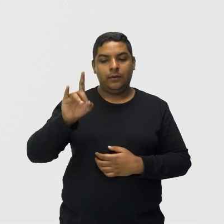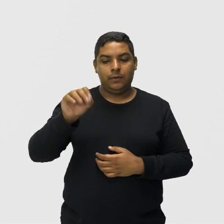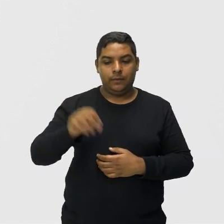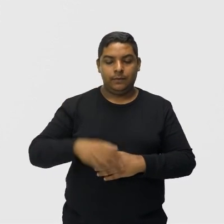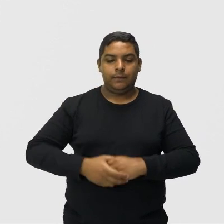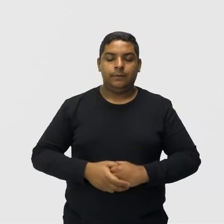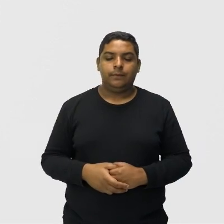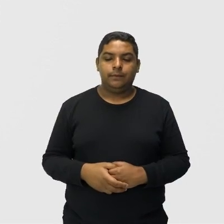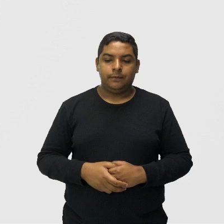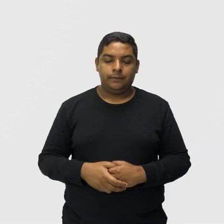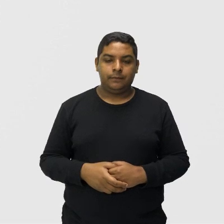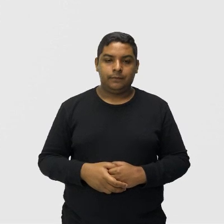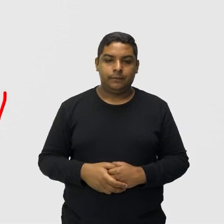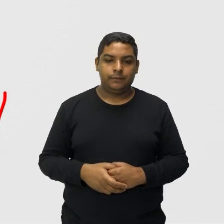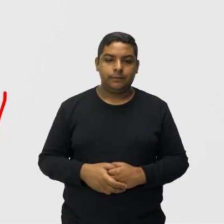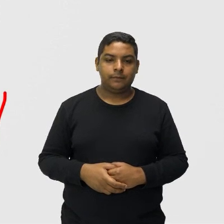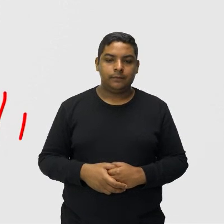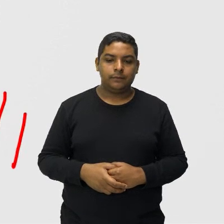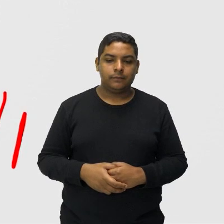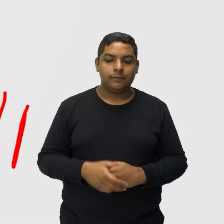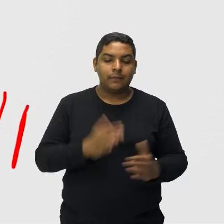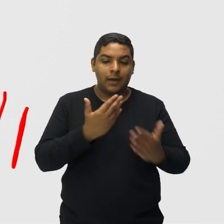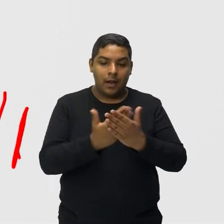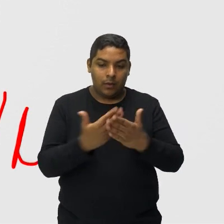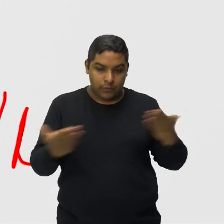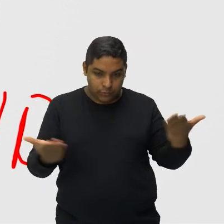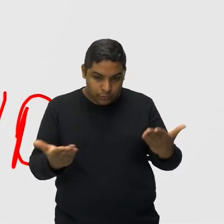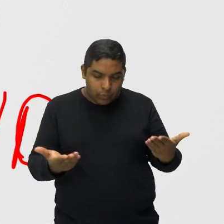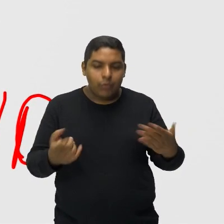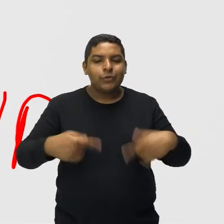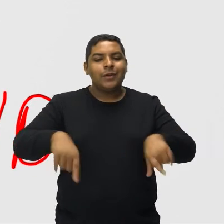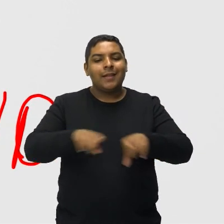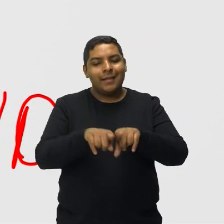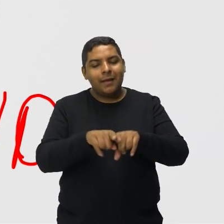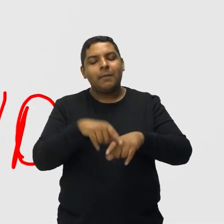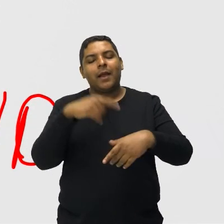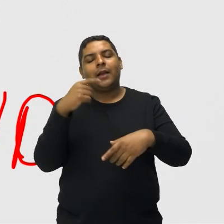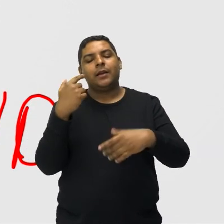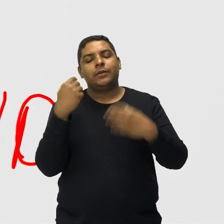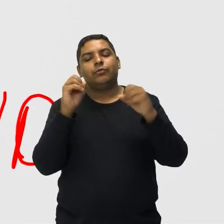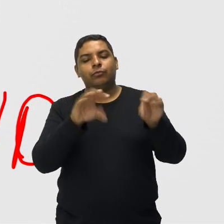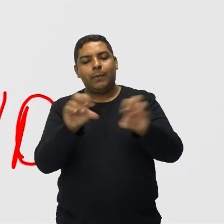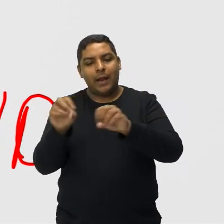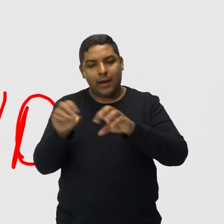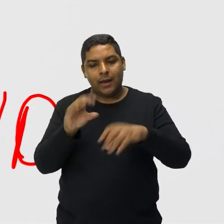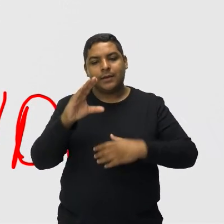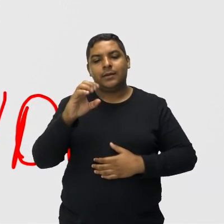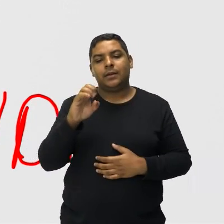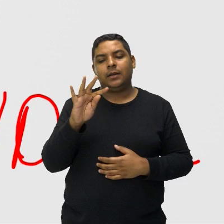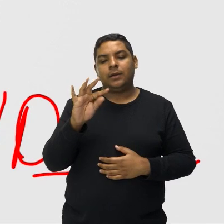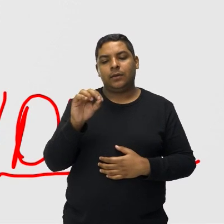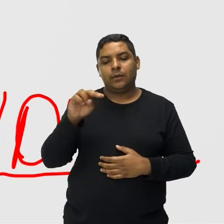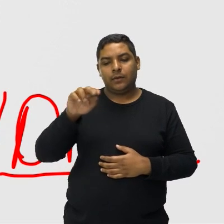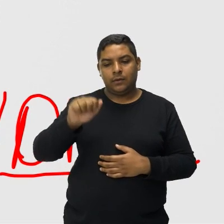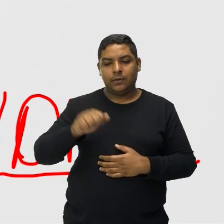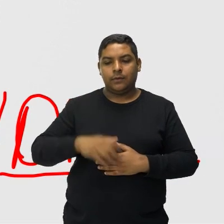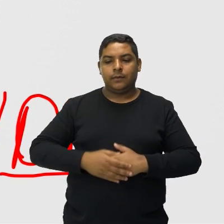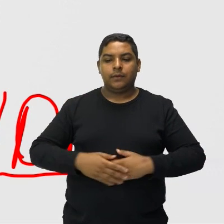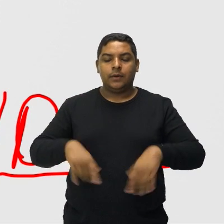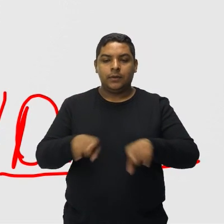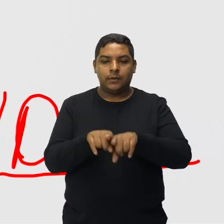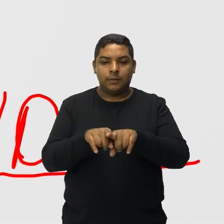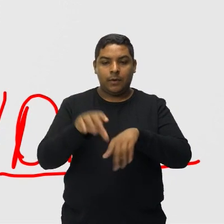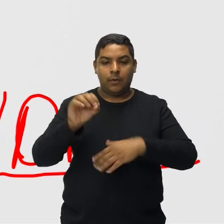bom? E aí, só para reforçar que na aula de hoje eu também trabalhei as cetonas, tá? Então, o sufixo para cetona